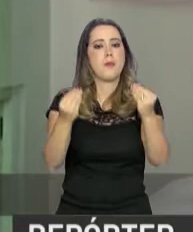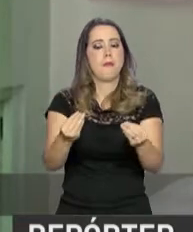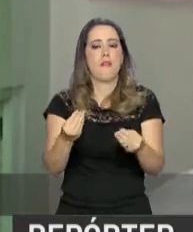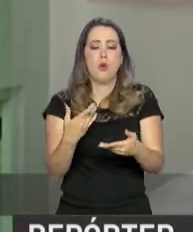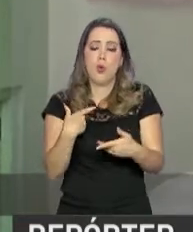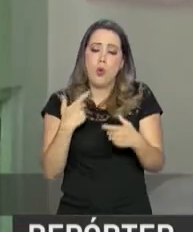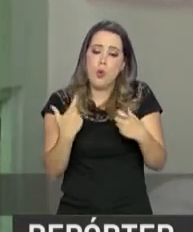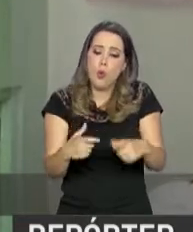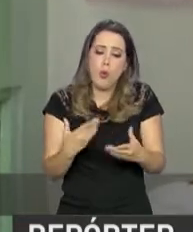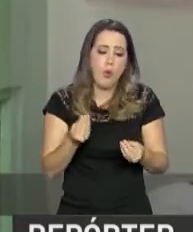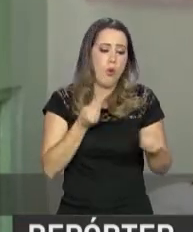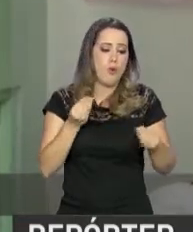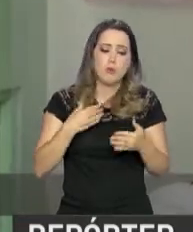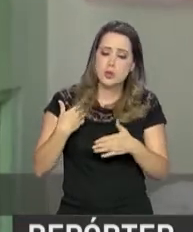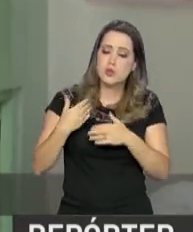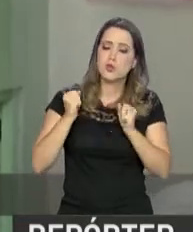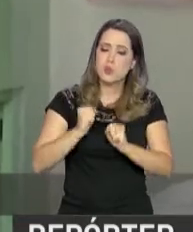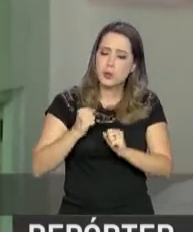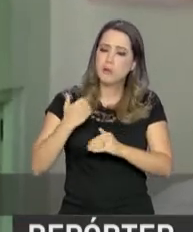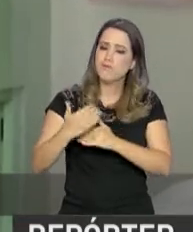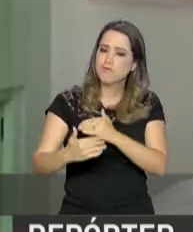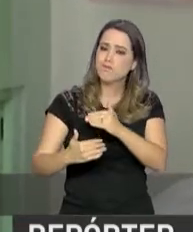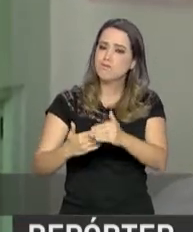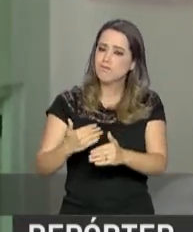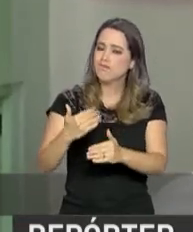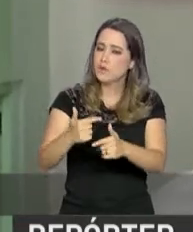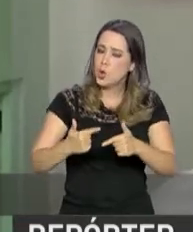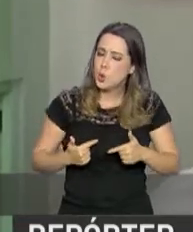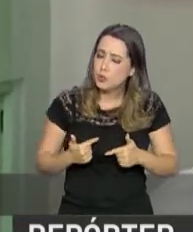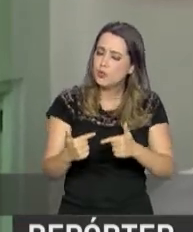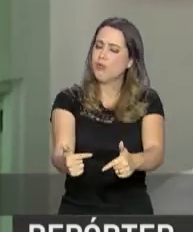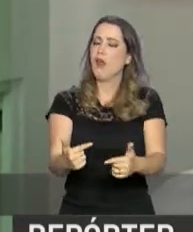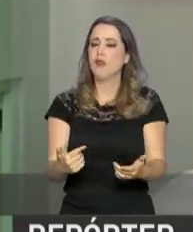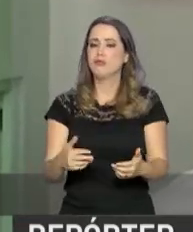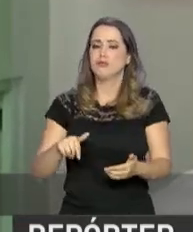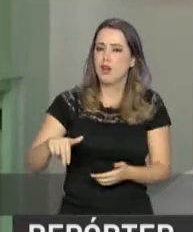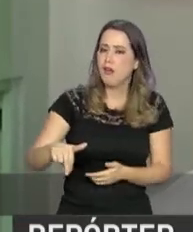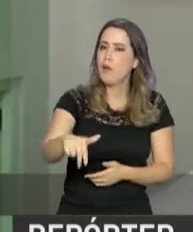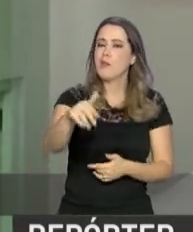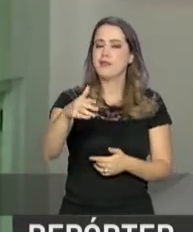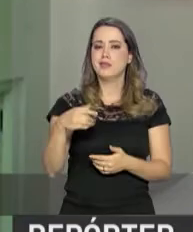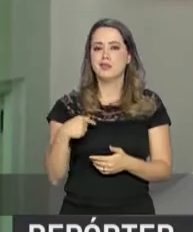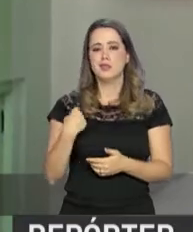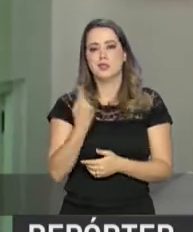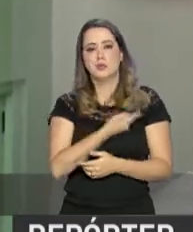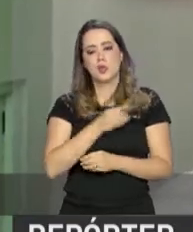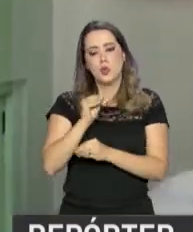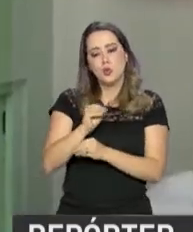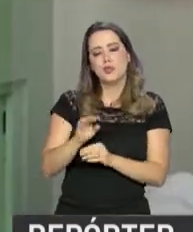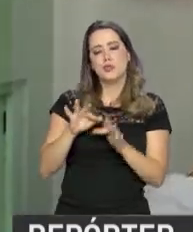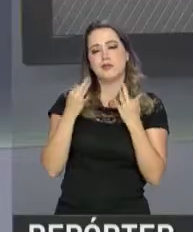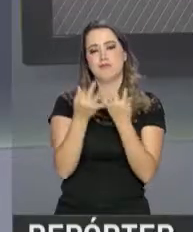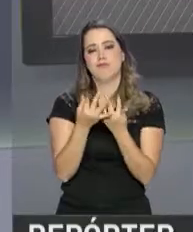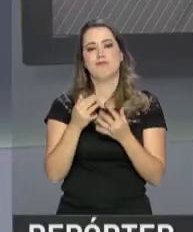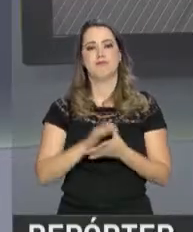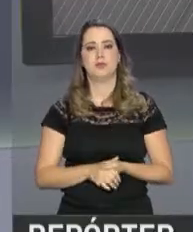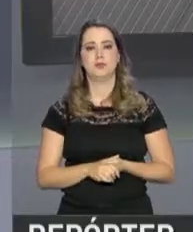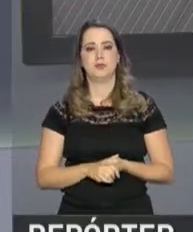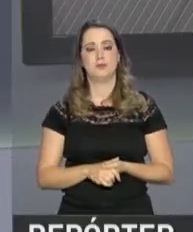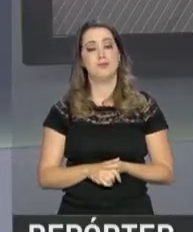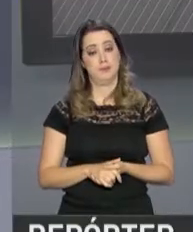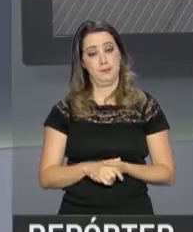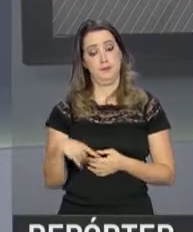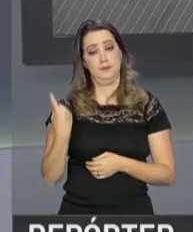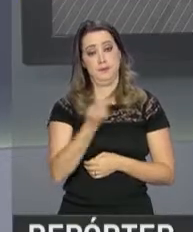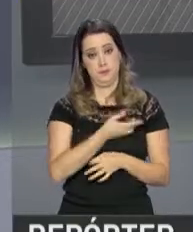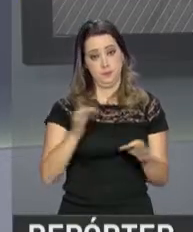para nós apoiarmos e poder lutar e seguir para poder trazer nossa família aqui.